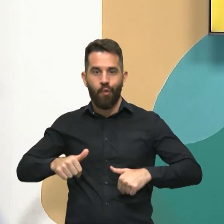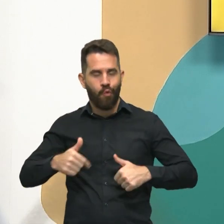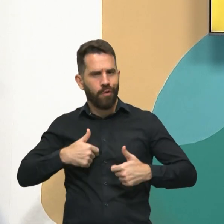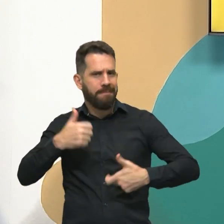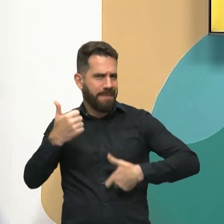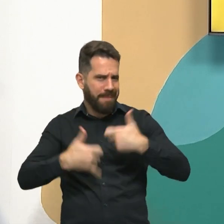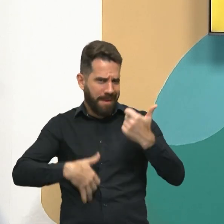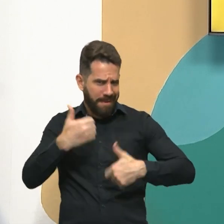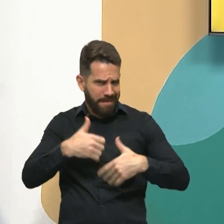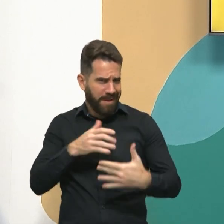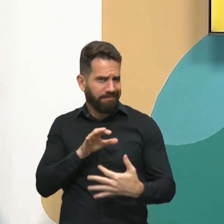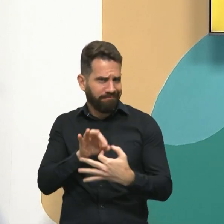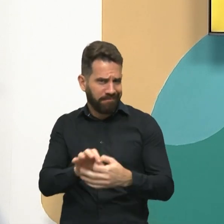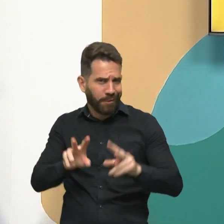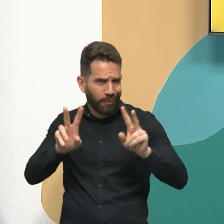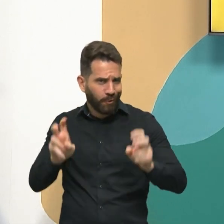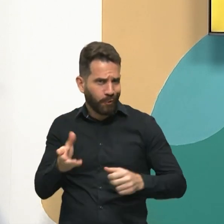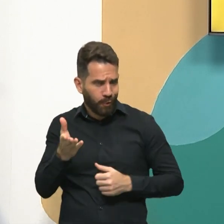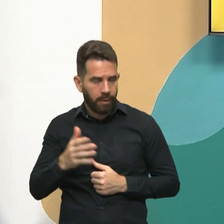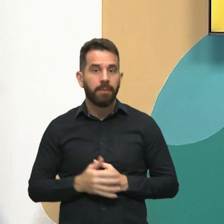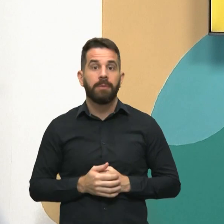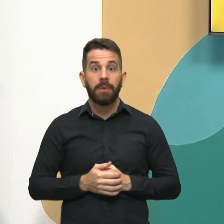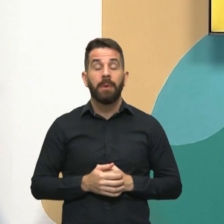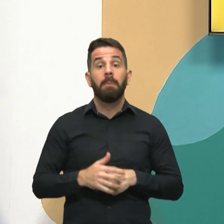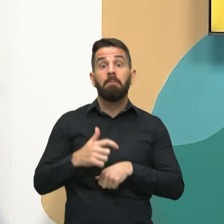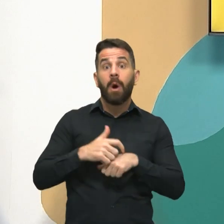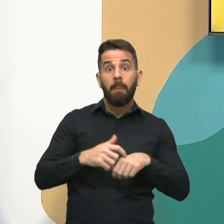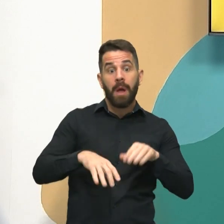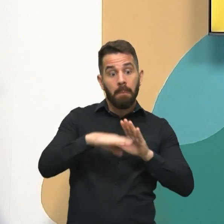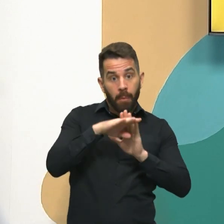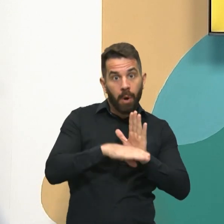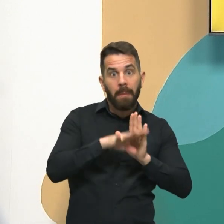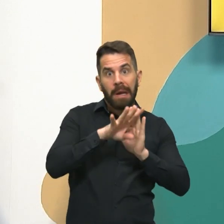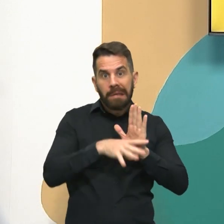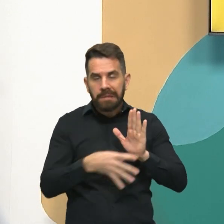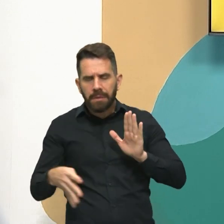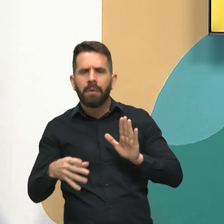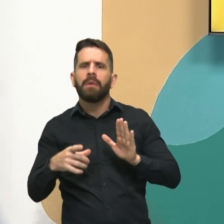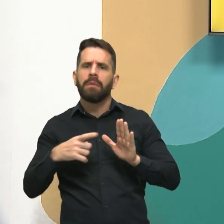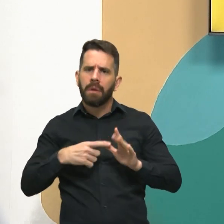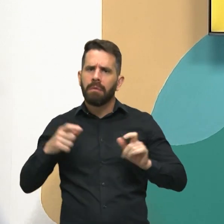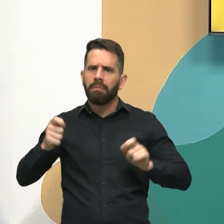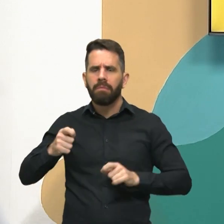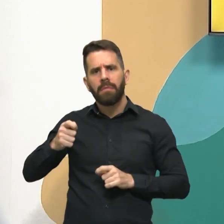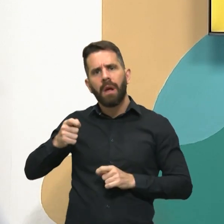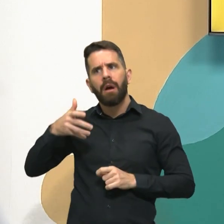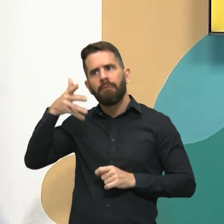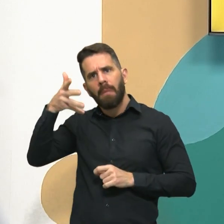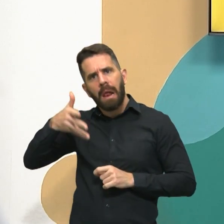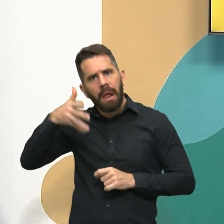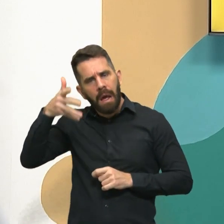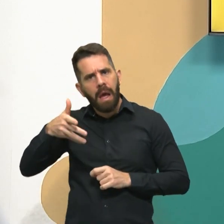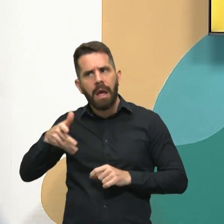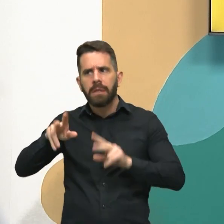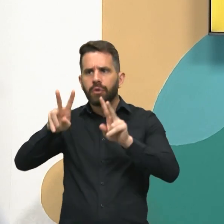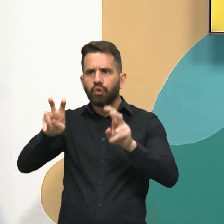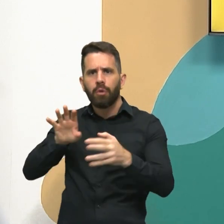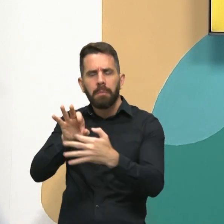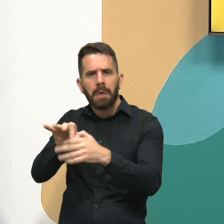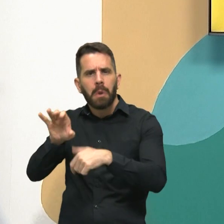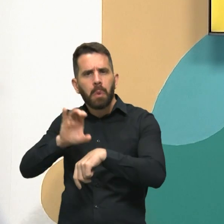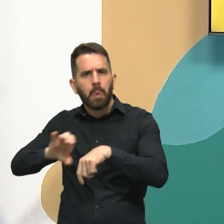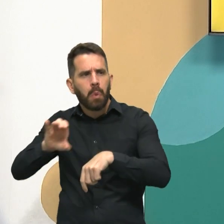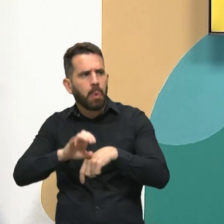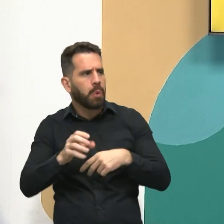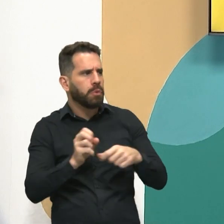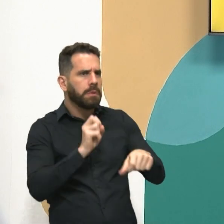gente vem acompanhando. E durante o evento, os visitantes podem conferir palestras sobre os cursos, mercado de trabalho e também as